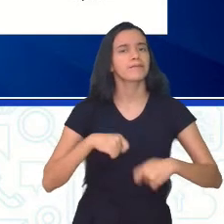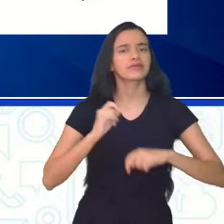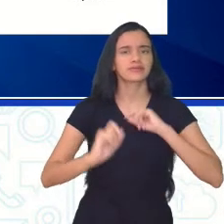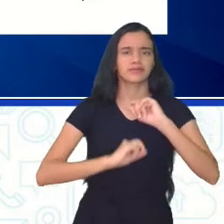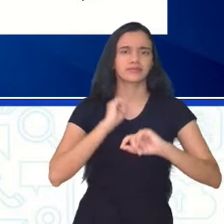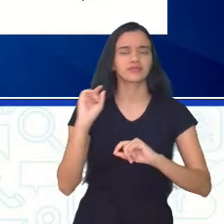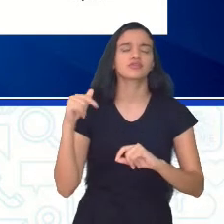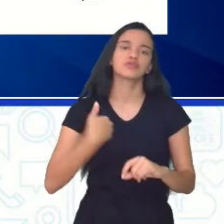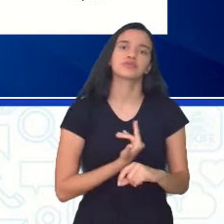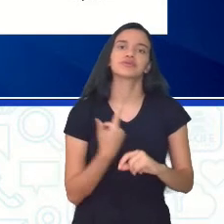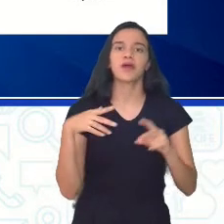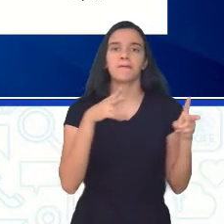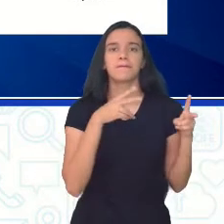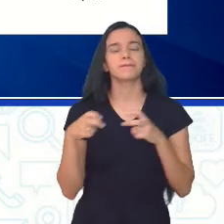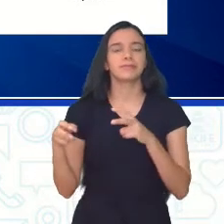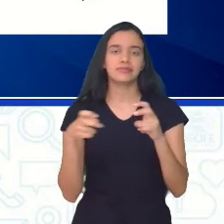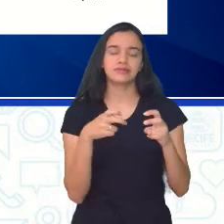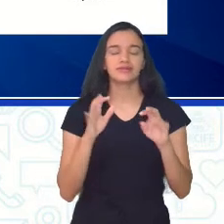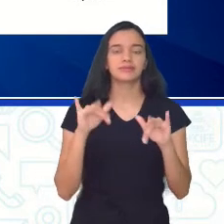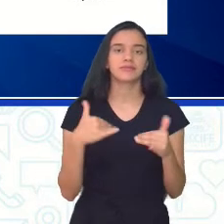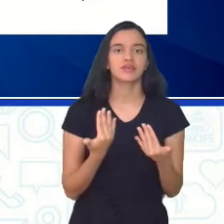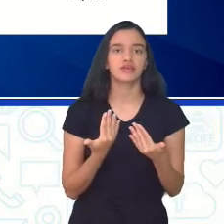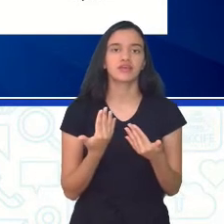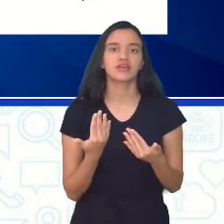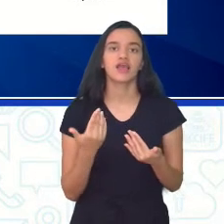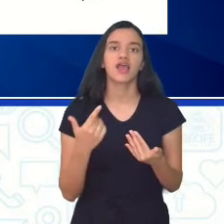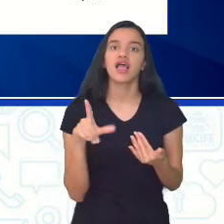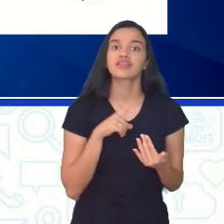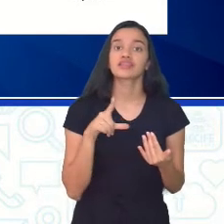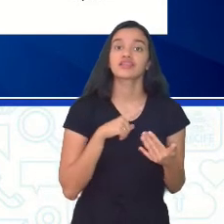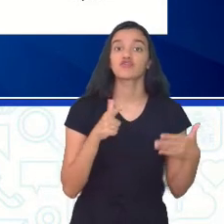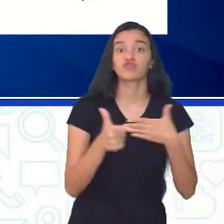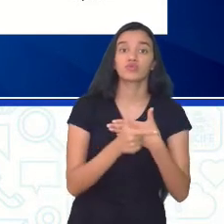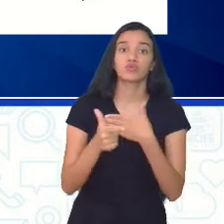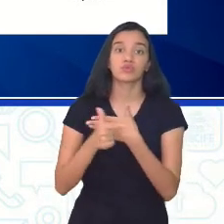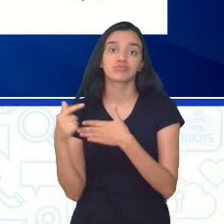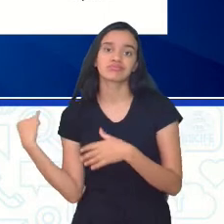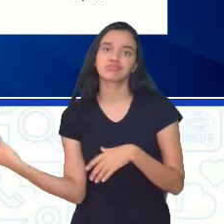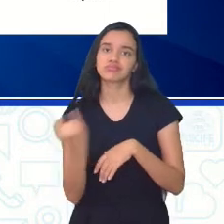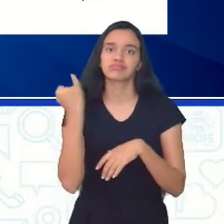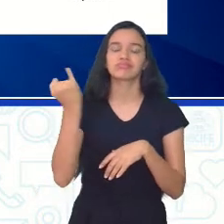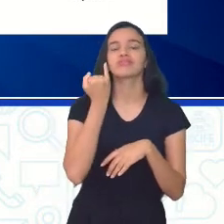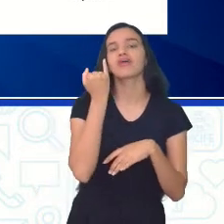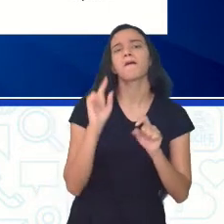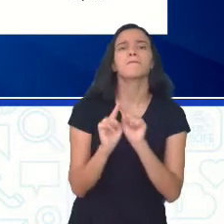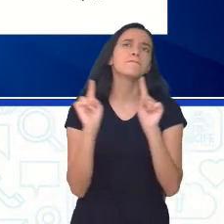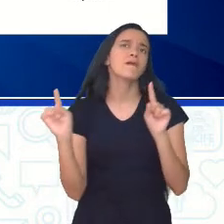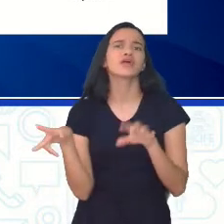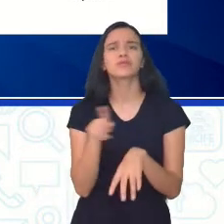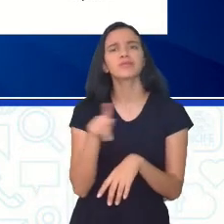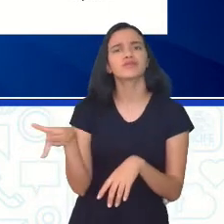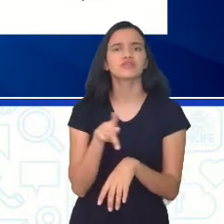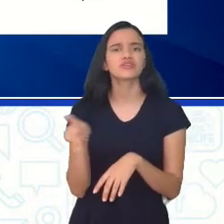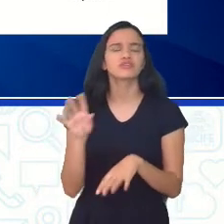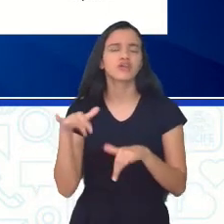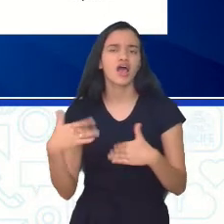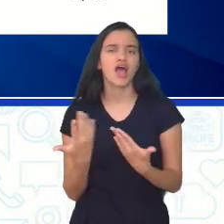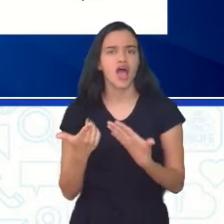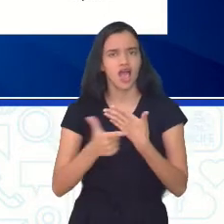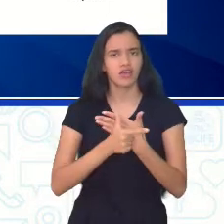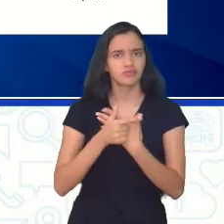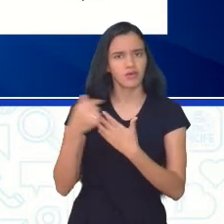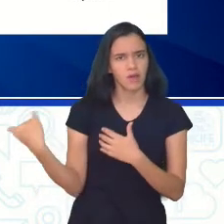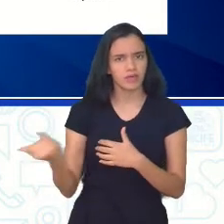gente perceber que esses filamentos, eles têm função muito importante. Mas, professora, a função é tão